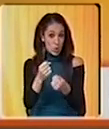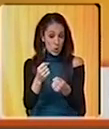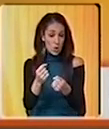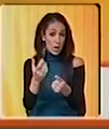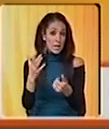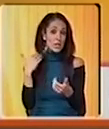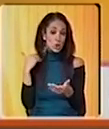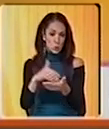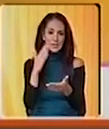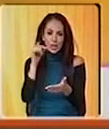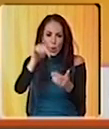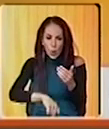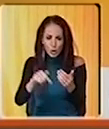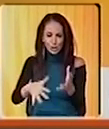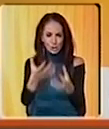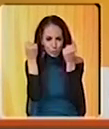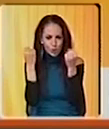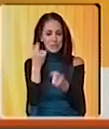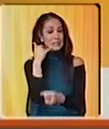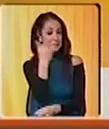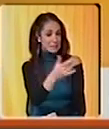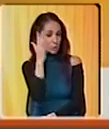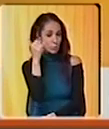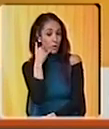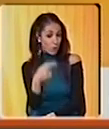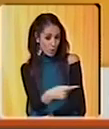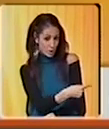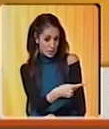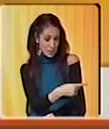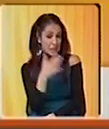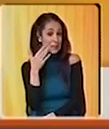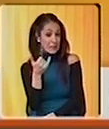livro na passada segunda-feira, tente hoje. Basta ligar para o